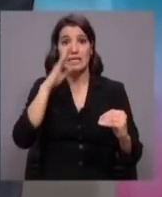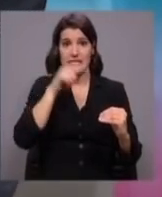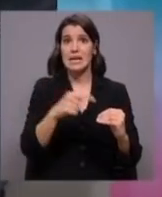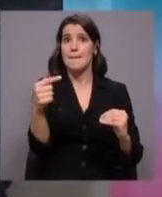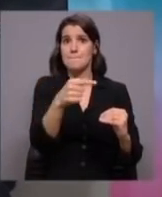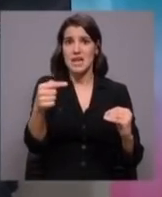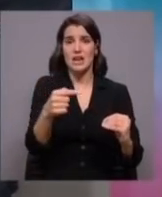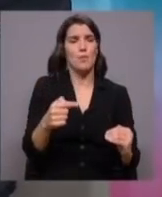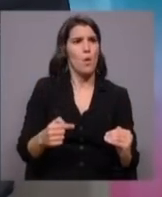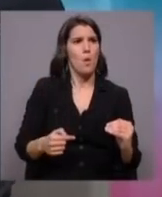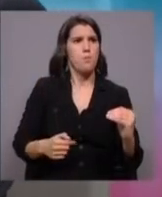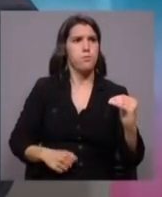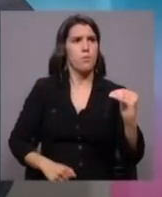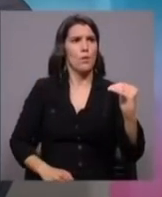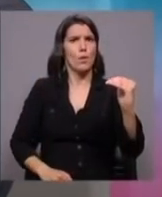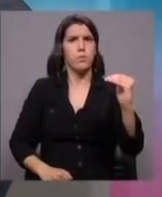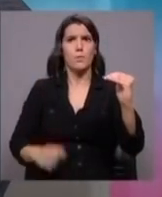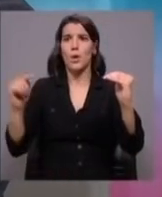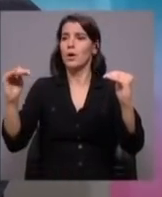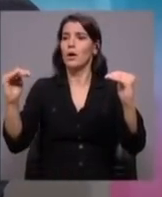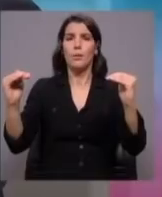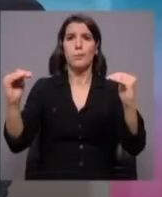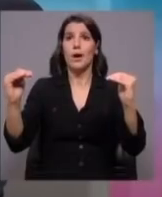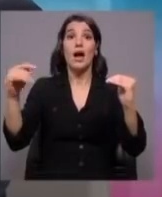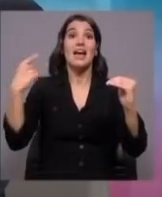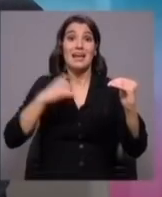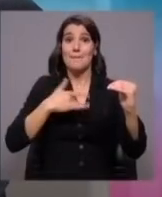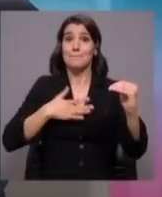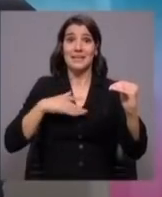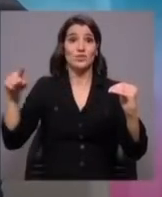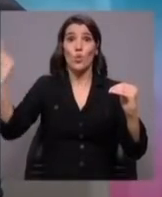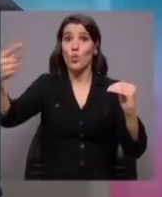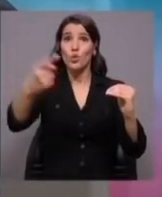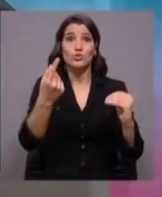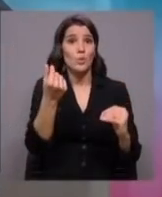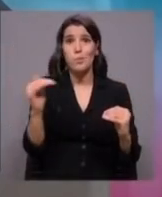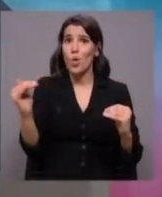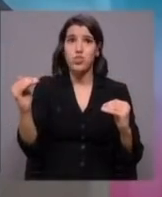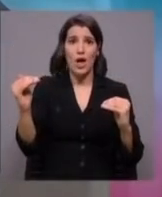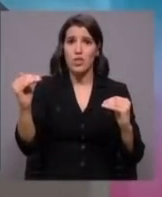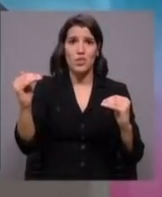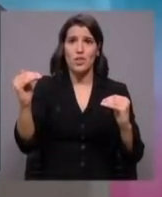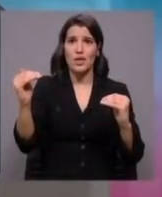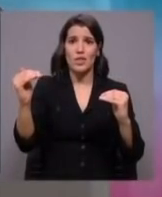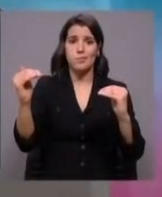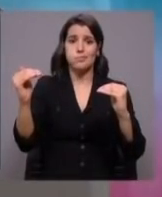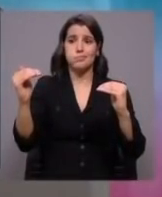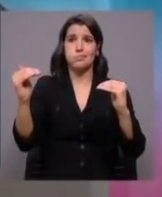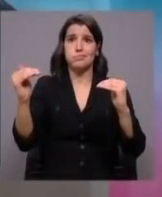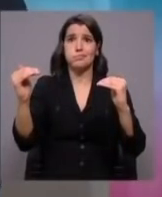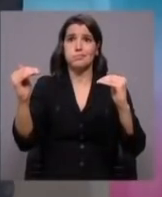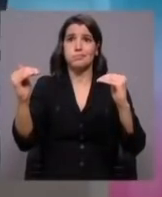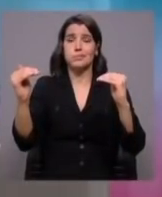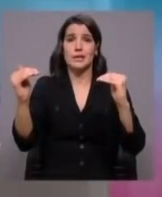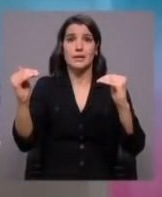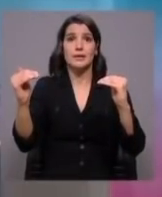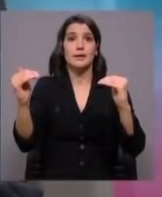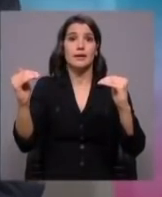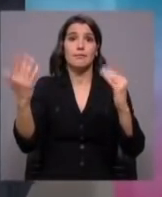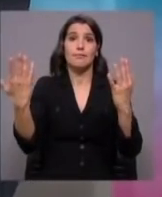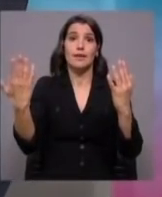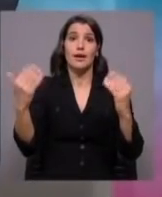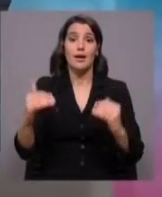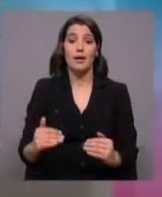nacional, as empresas não podem aumentar os salários, não é? Os outros salários, e portanto isto vai nivelando por baixo. Claro. Nós, eu